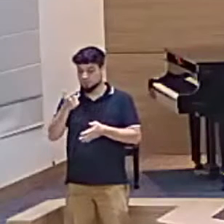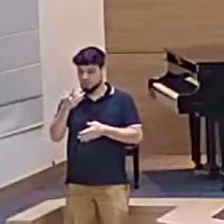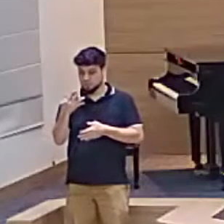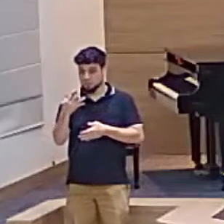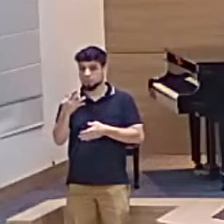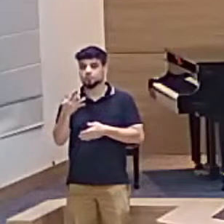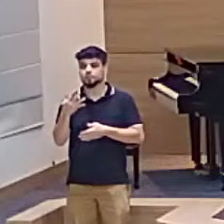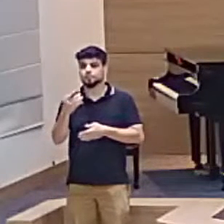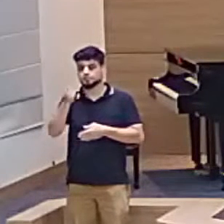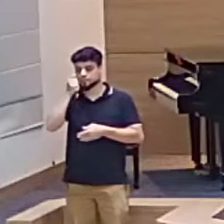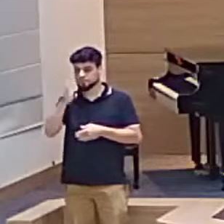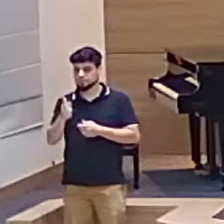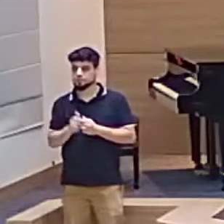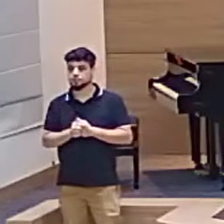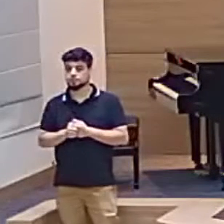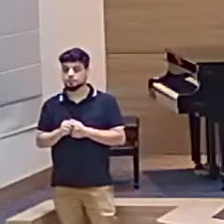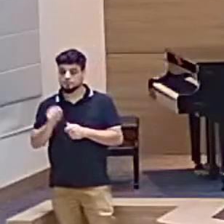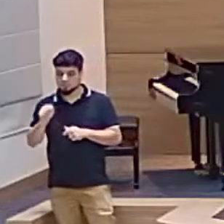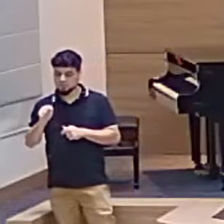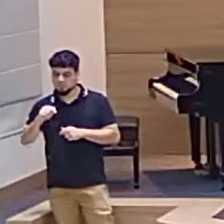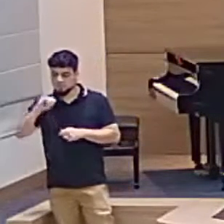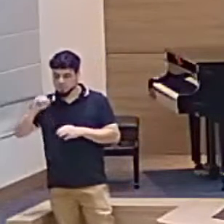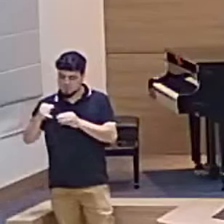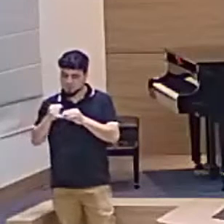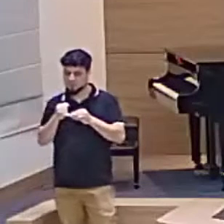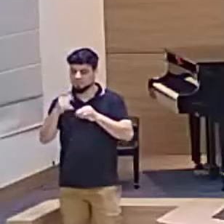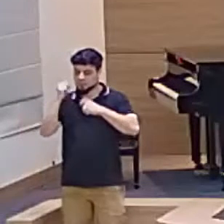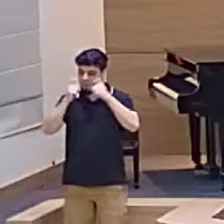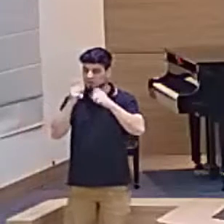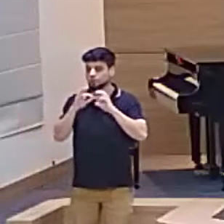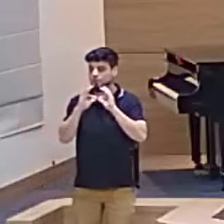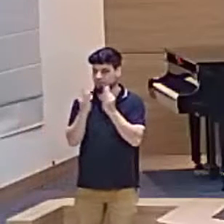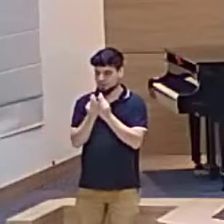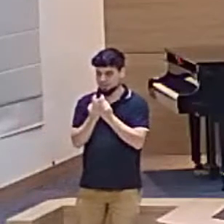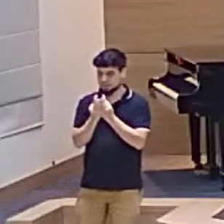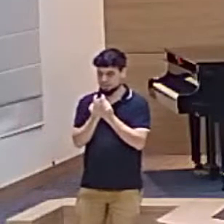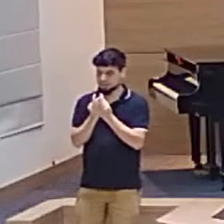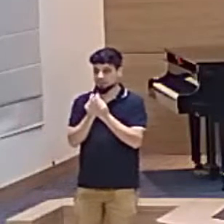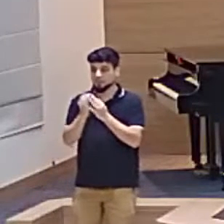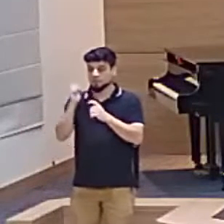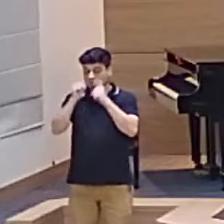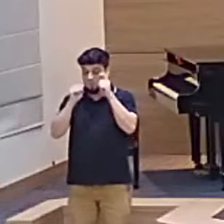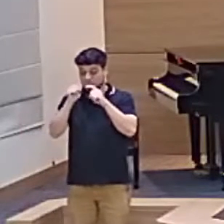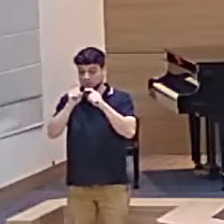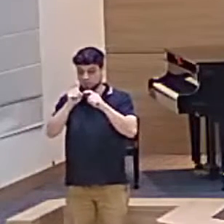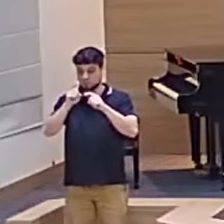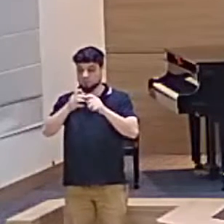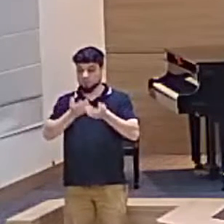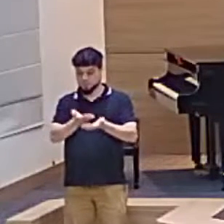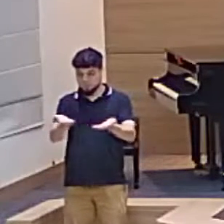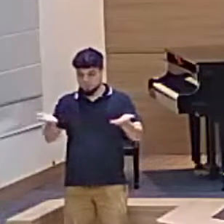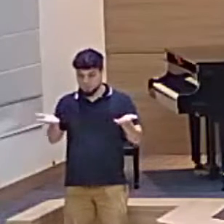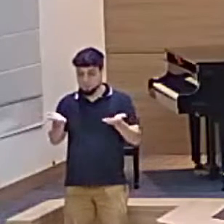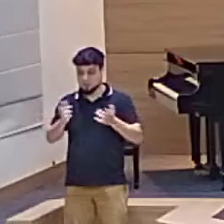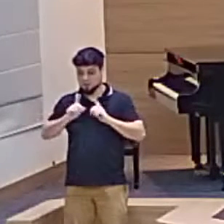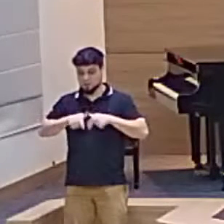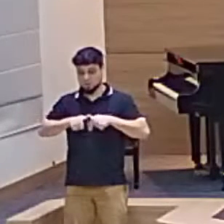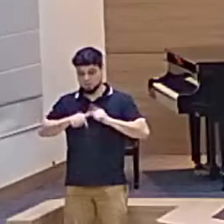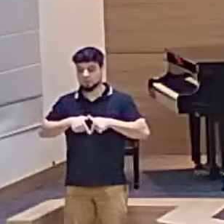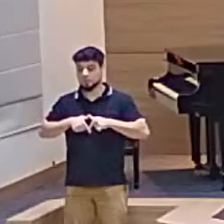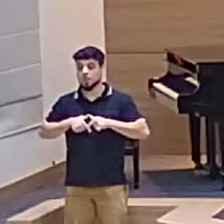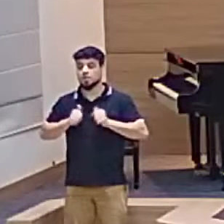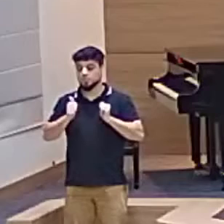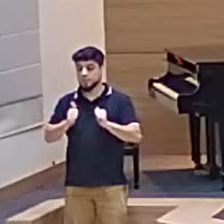porque Josué está preocupado com a família o Josué está preocupado com a nação mas a nação do ponto de vista nuclear